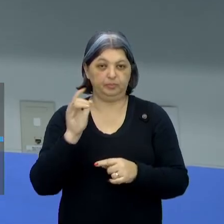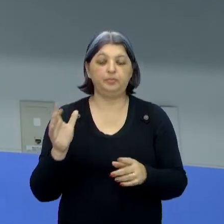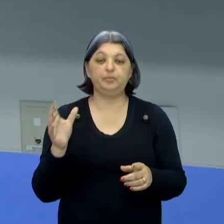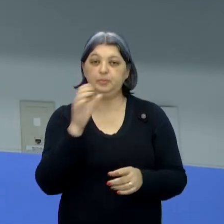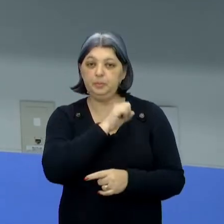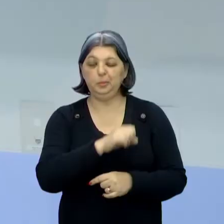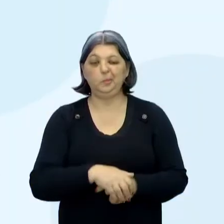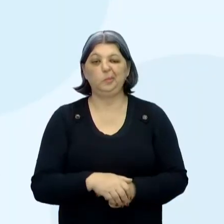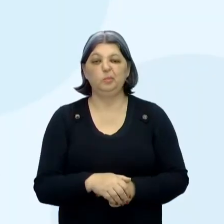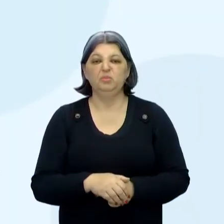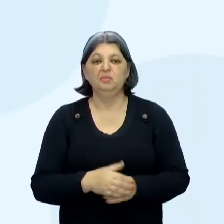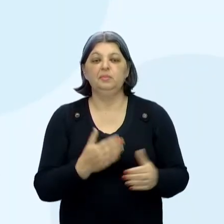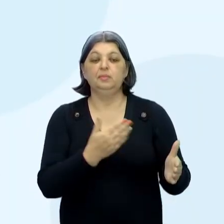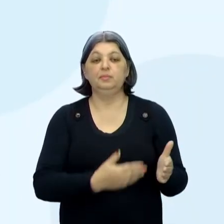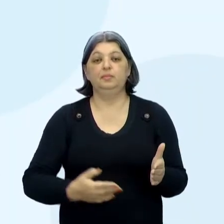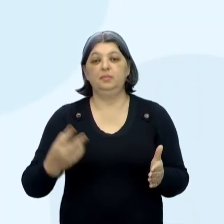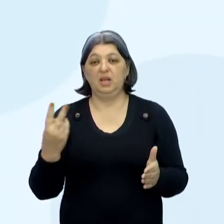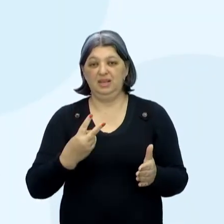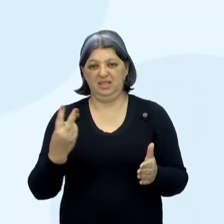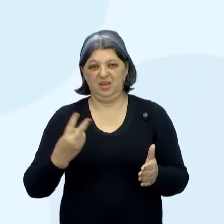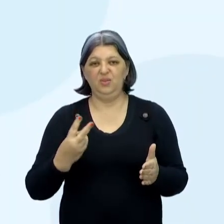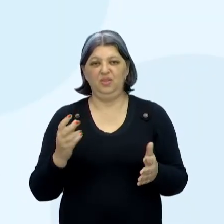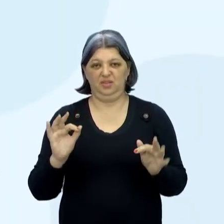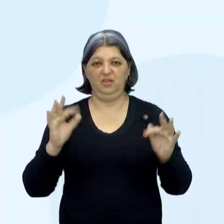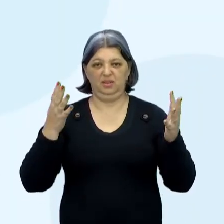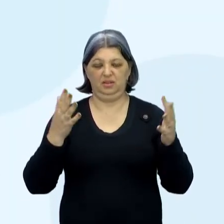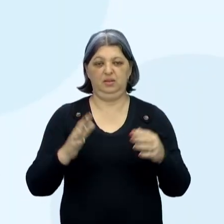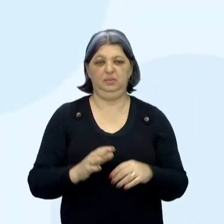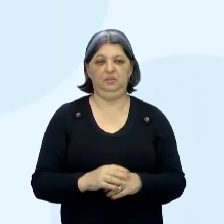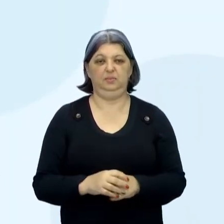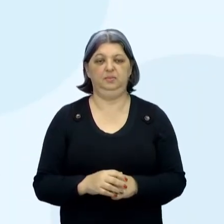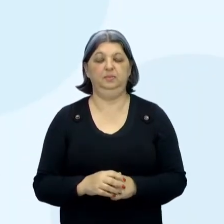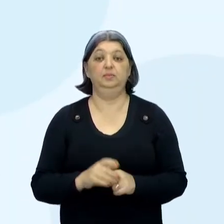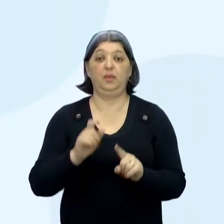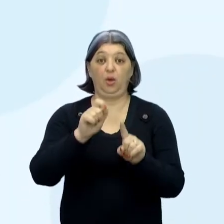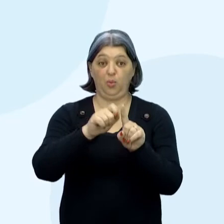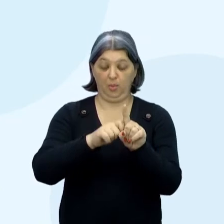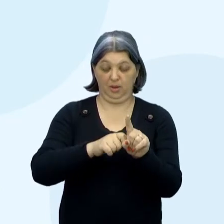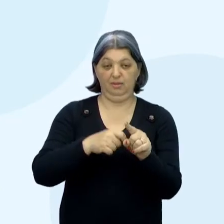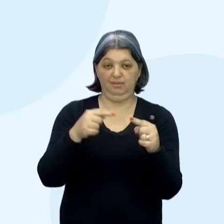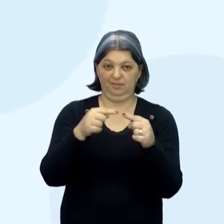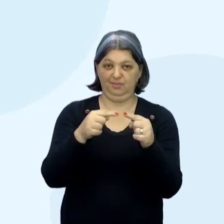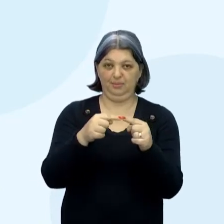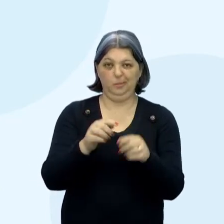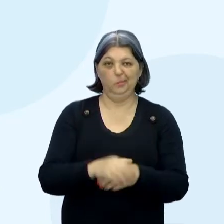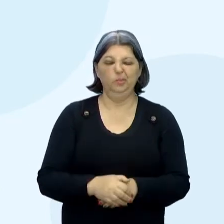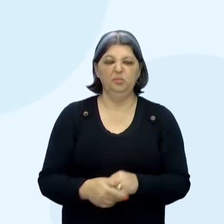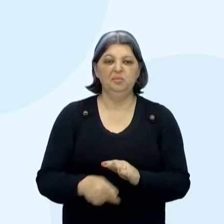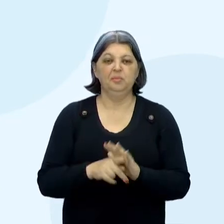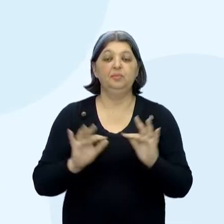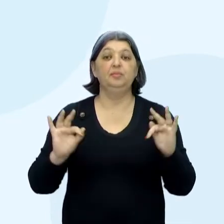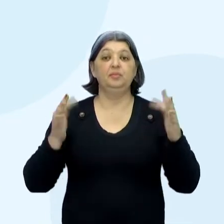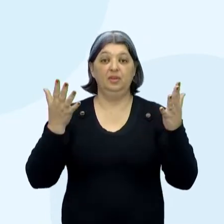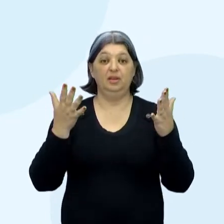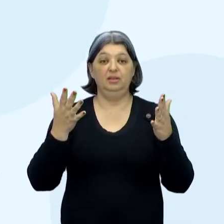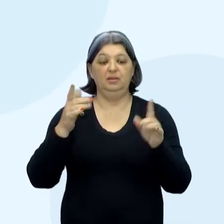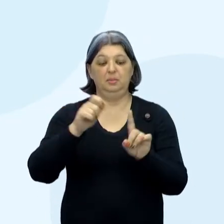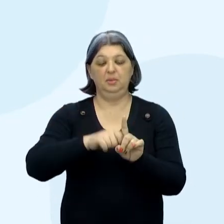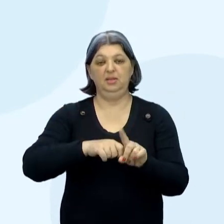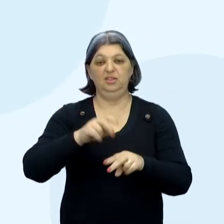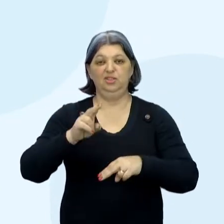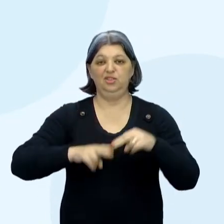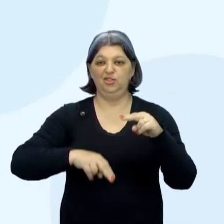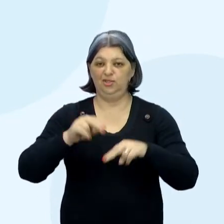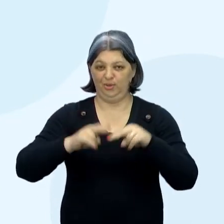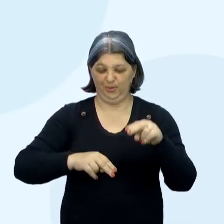festa? Olha lá, tem tudo a ver com o mês que a gente está, que são as festas juninas, né?